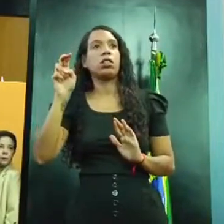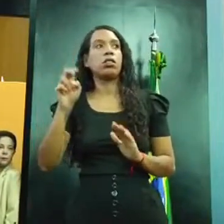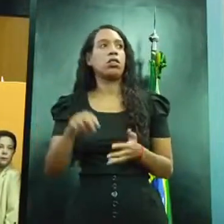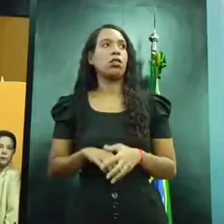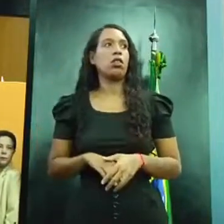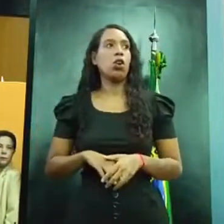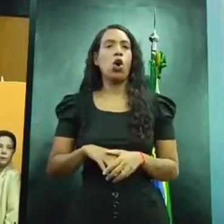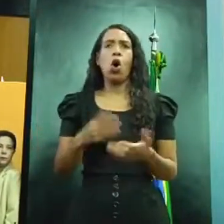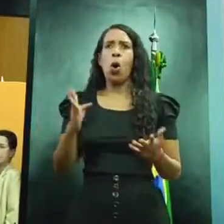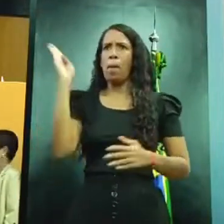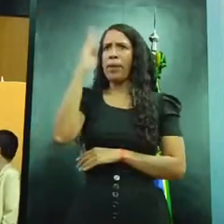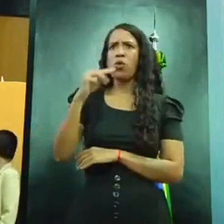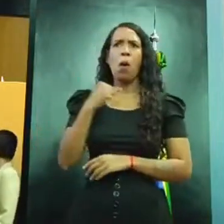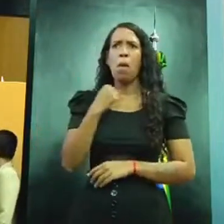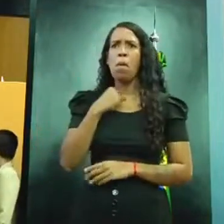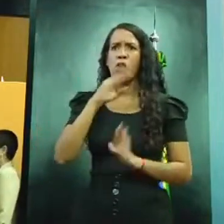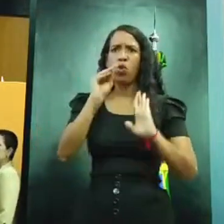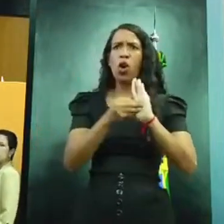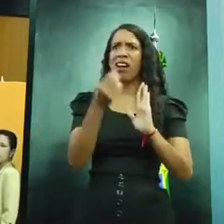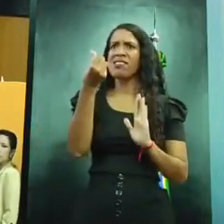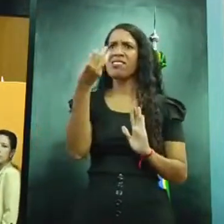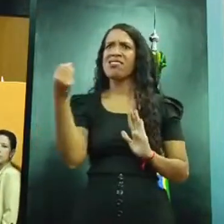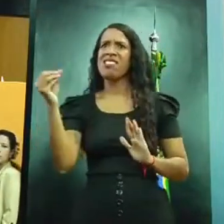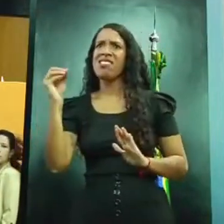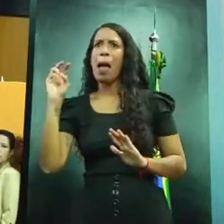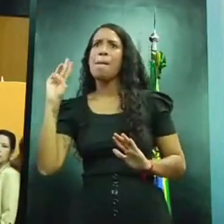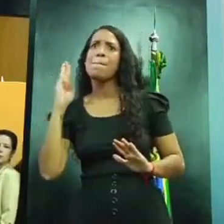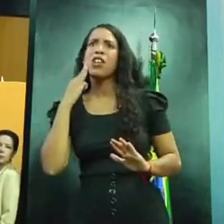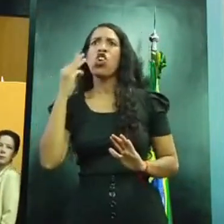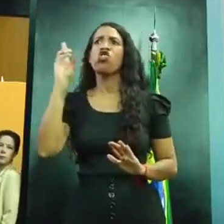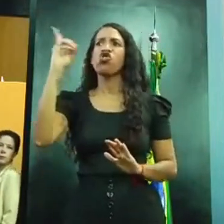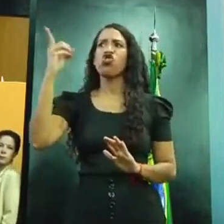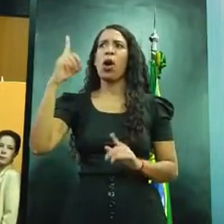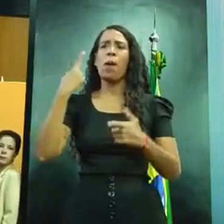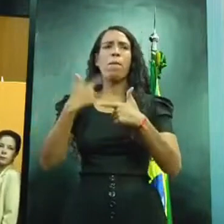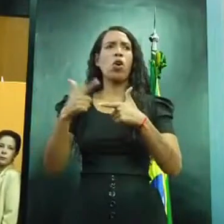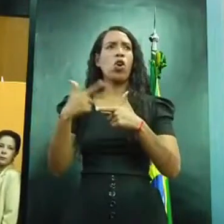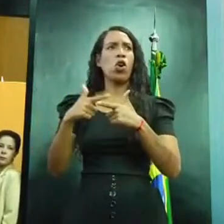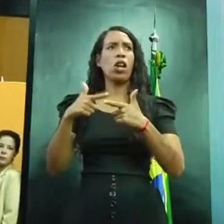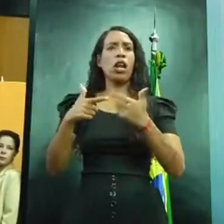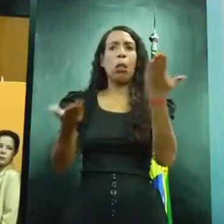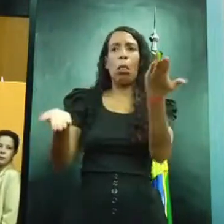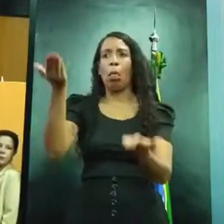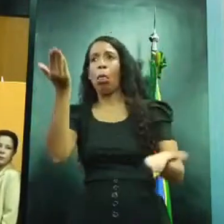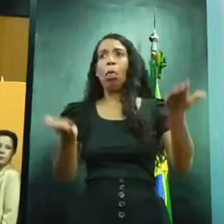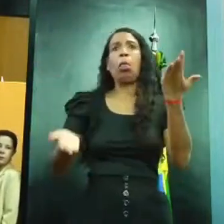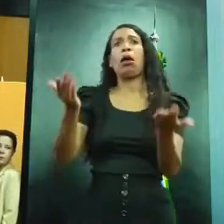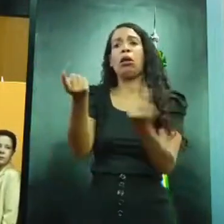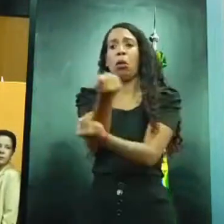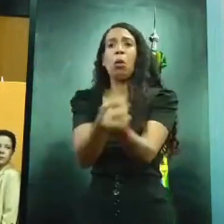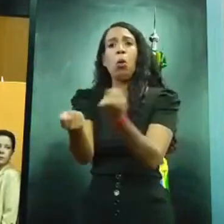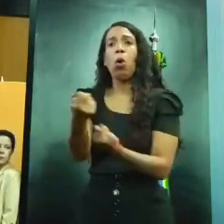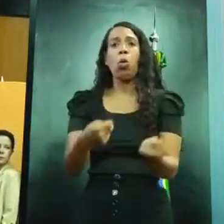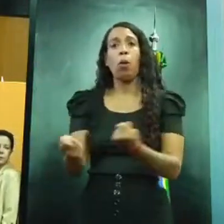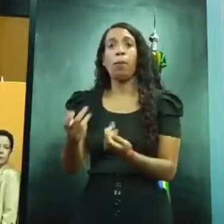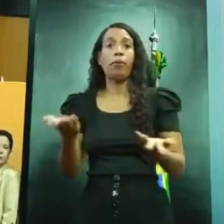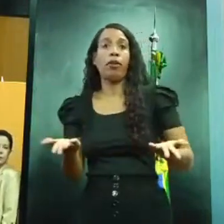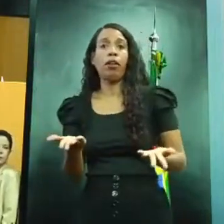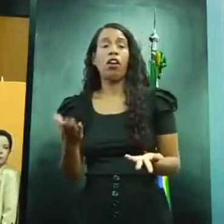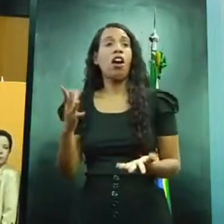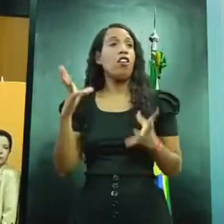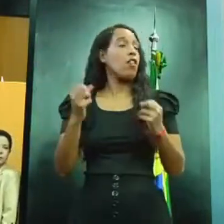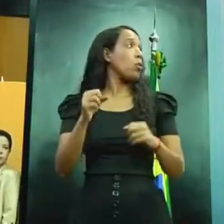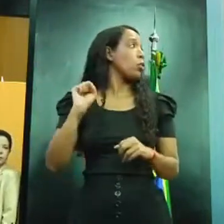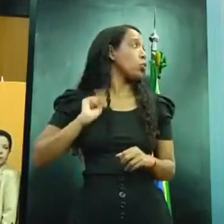60 bilhões de dólares? Vai causar desequilíbrio macroeconômico. Vamos aos